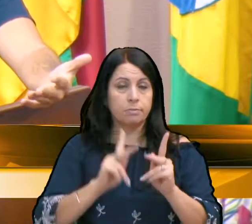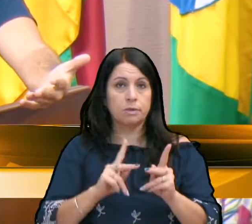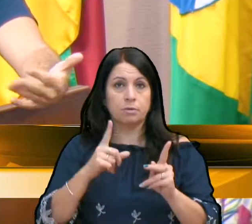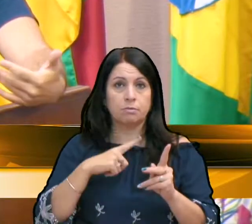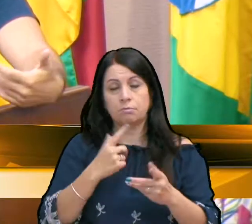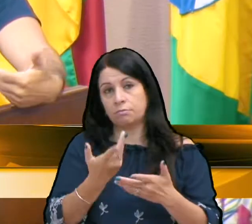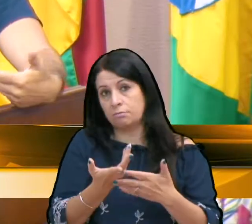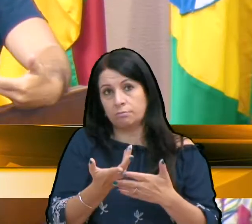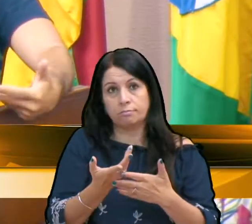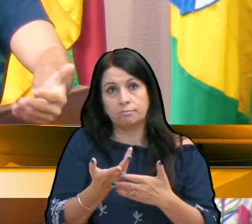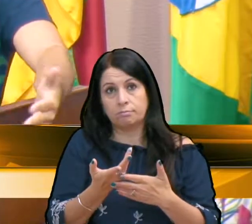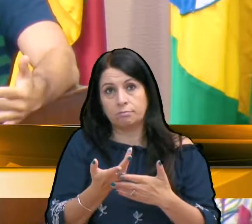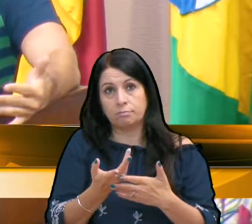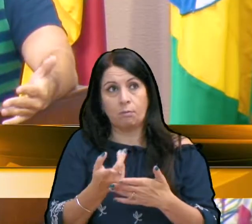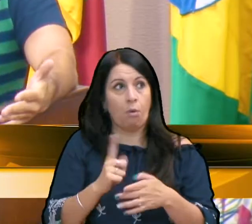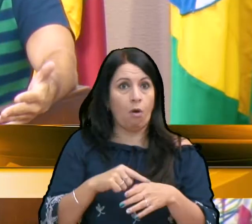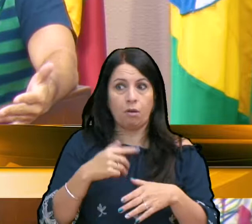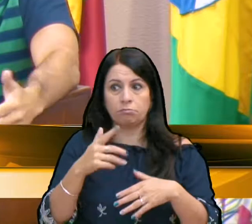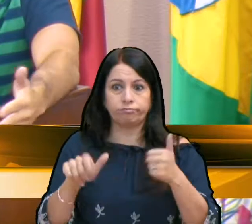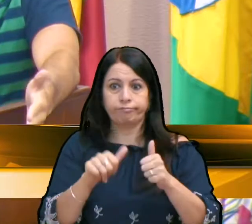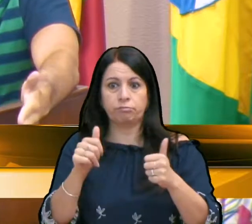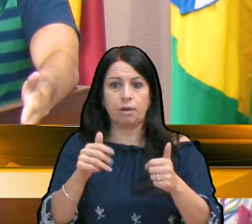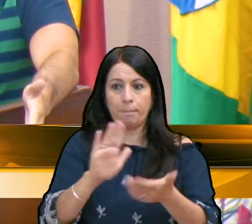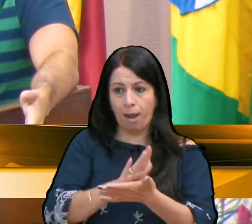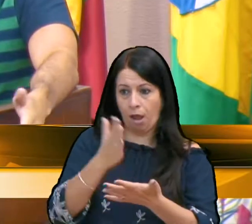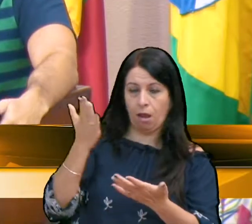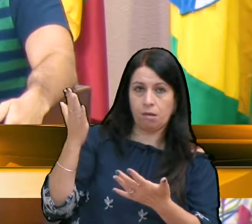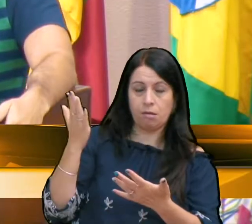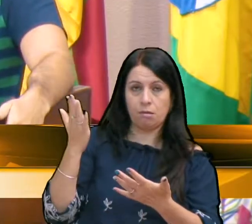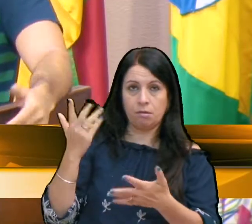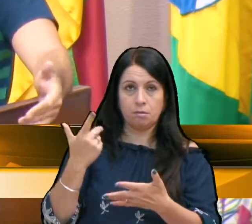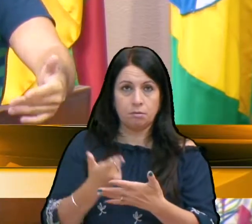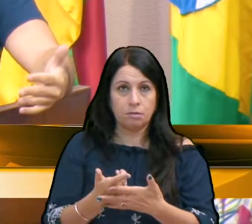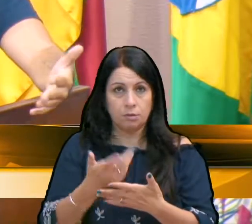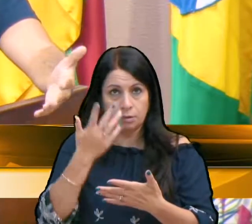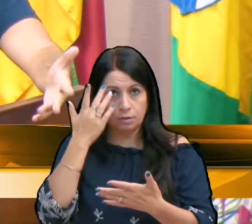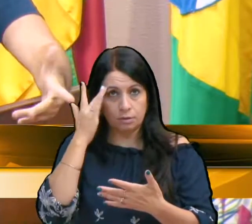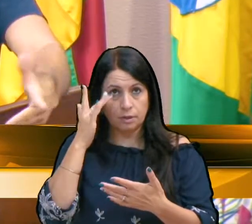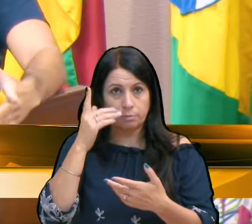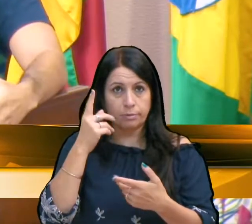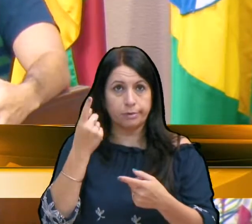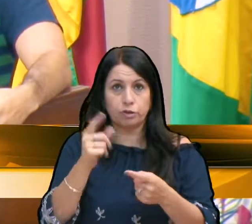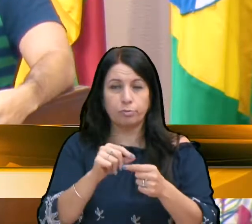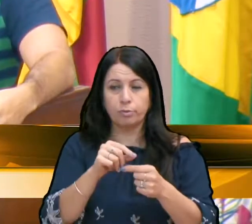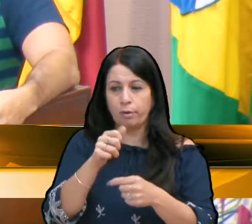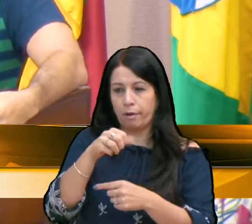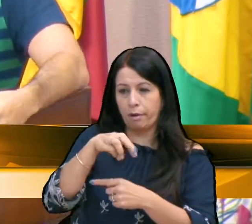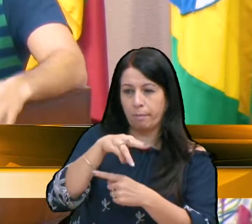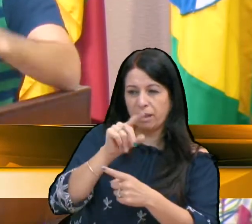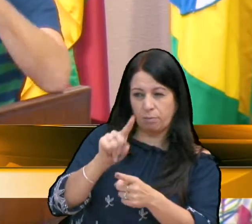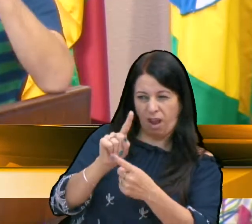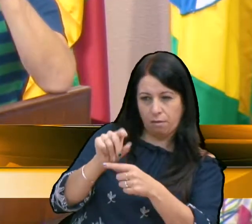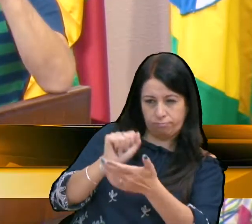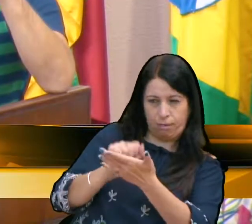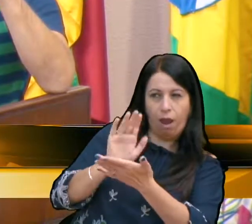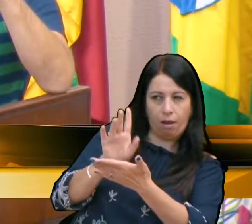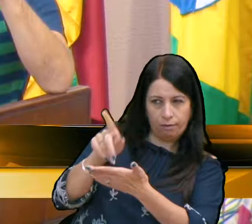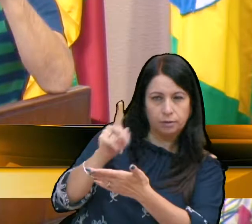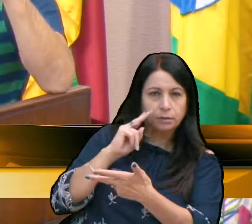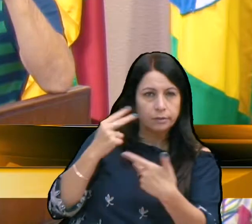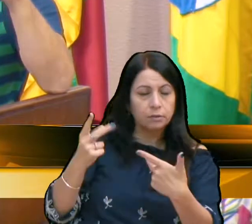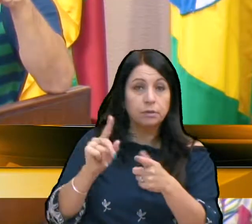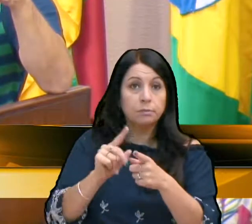pessoas que, né, de uma hora para outra, matam um, né, a gente recebe ameaça. Agora, o que a gente